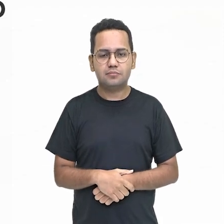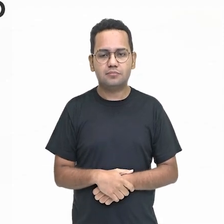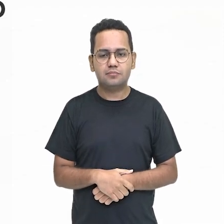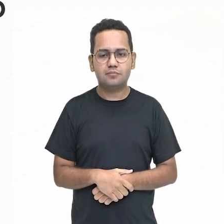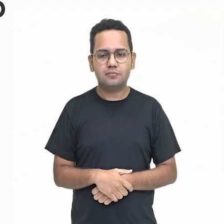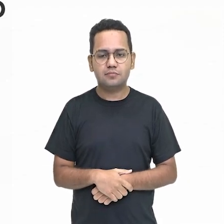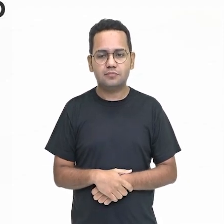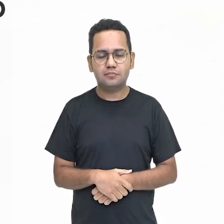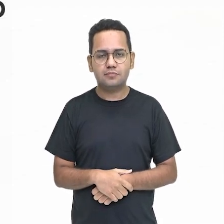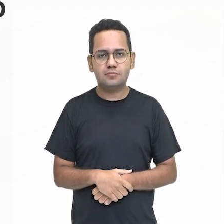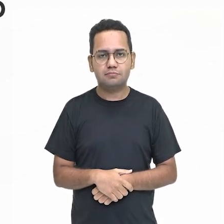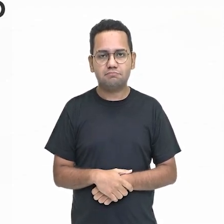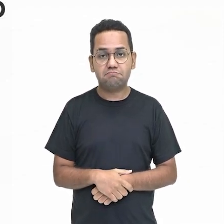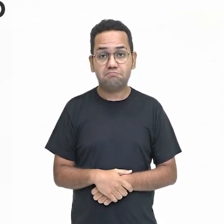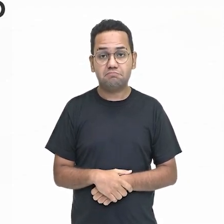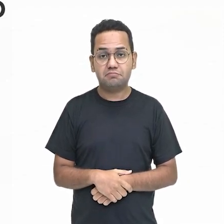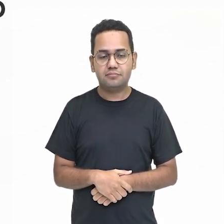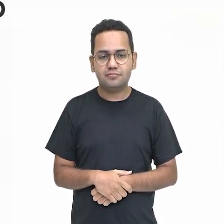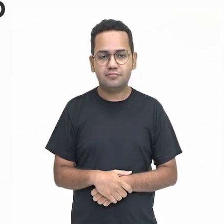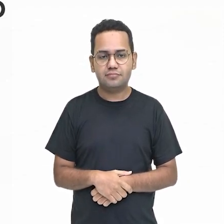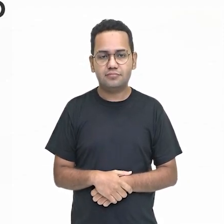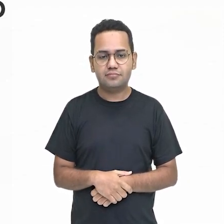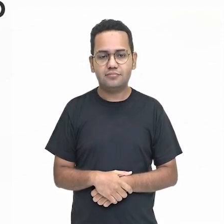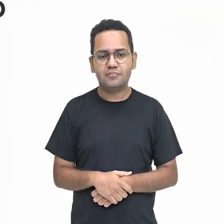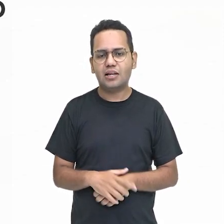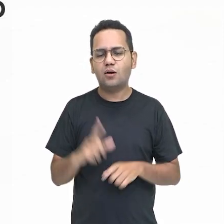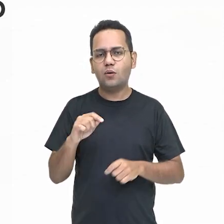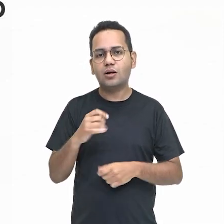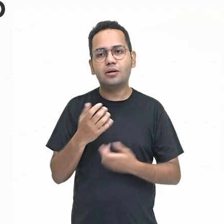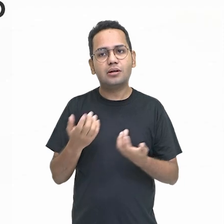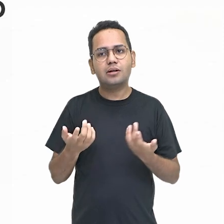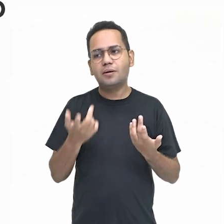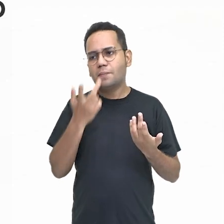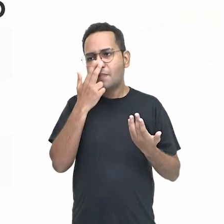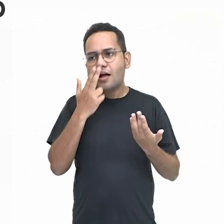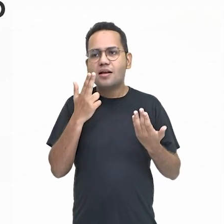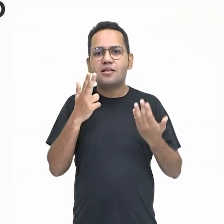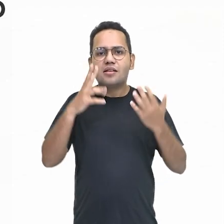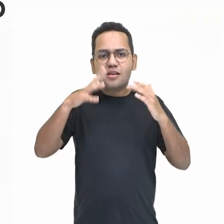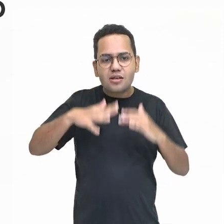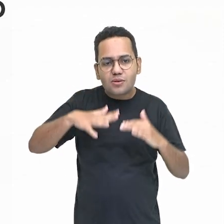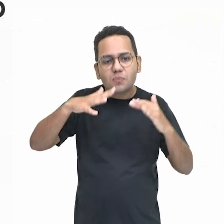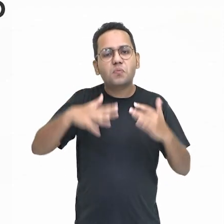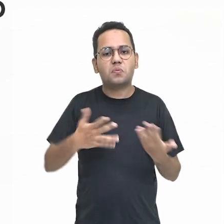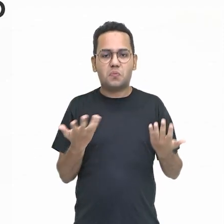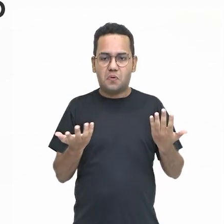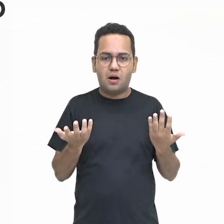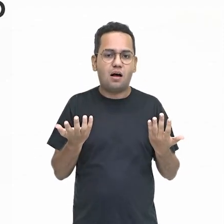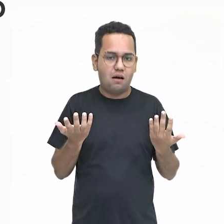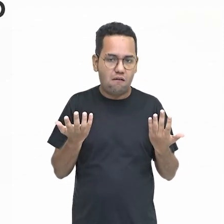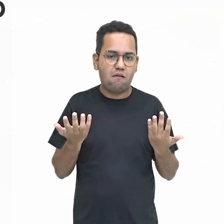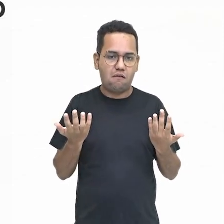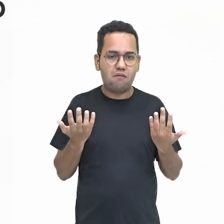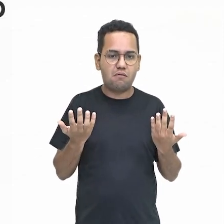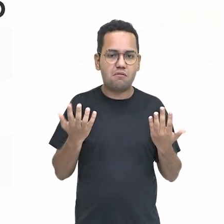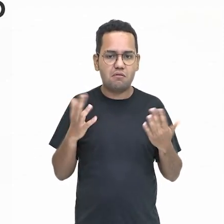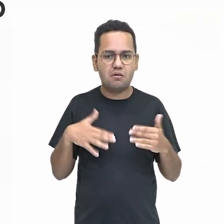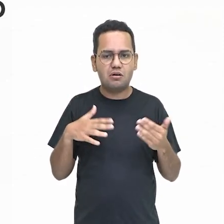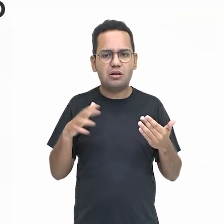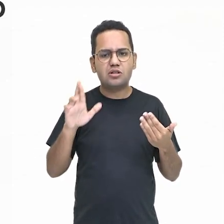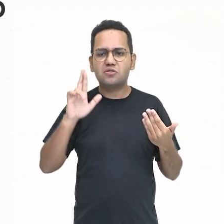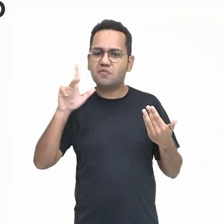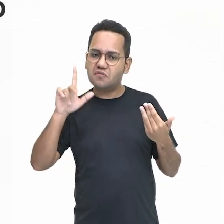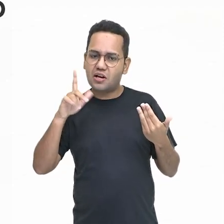de xamanismo, diferente daquele xamanismo lá do xamanismo original da